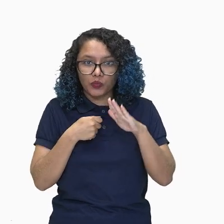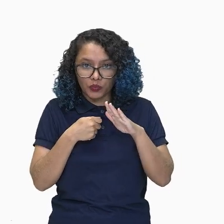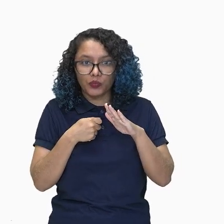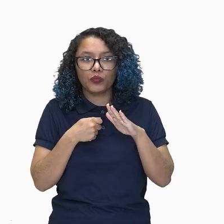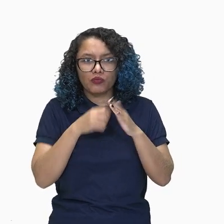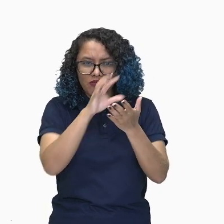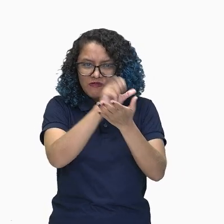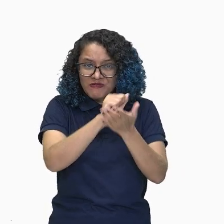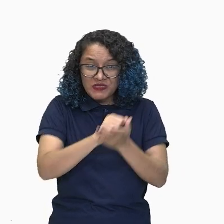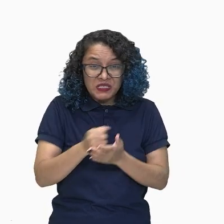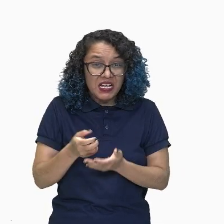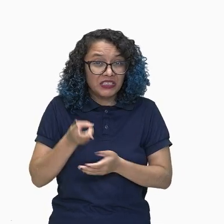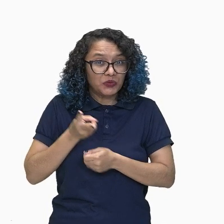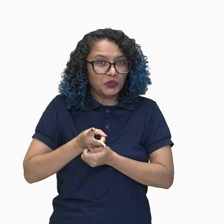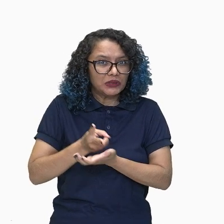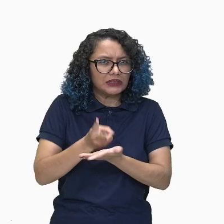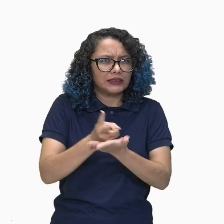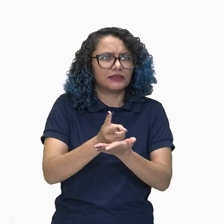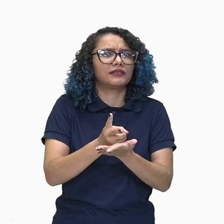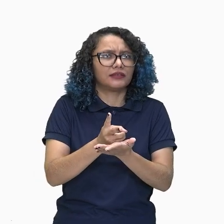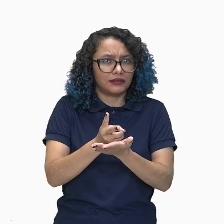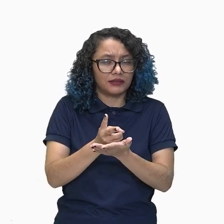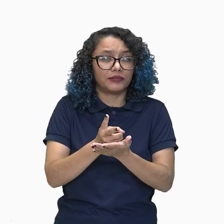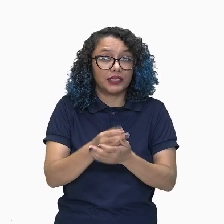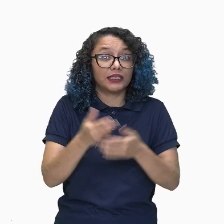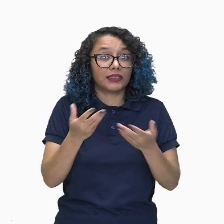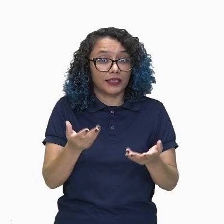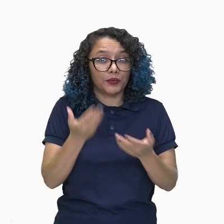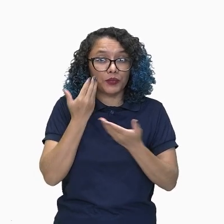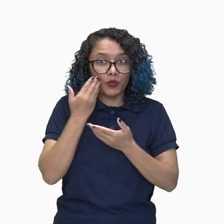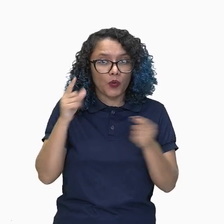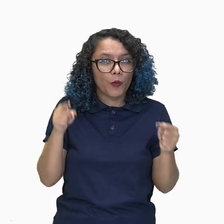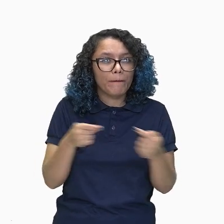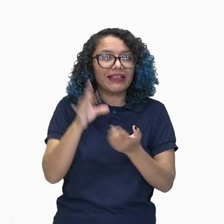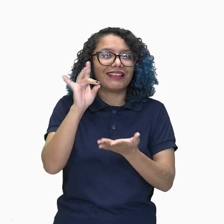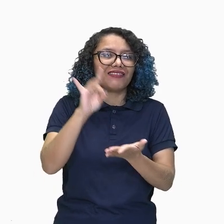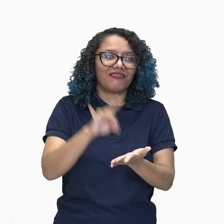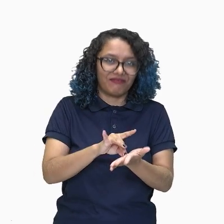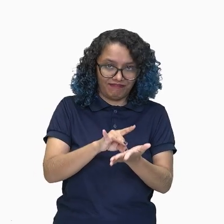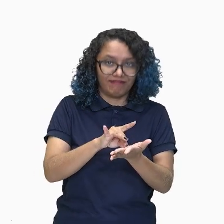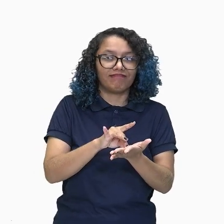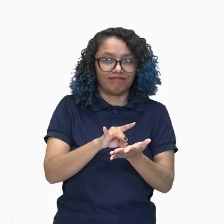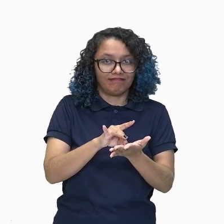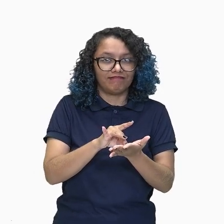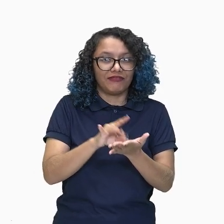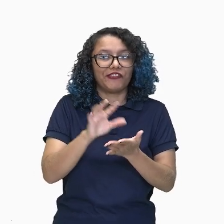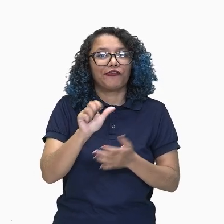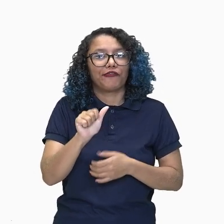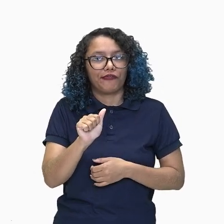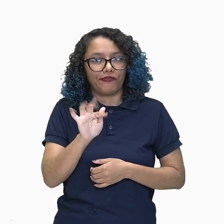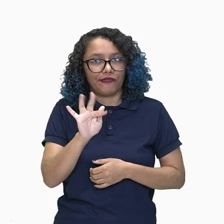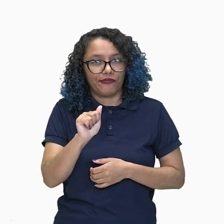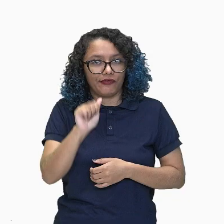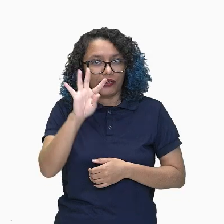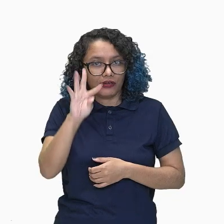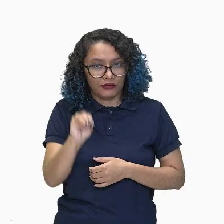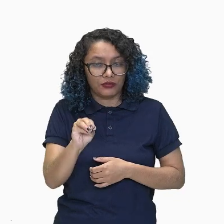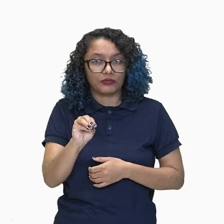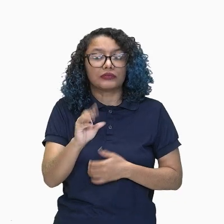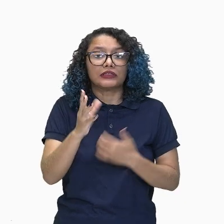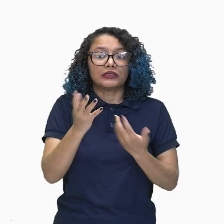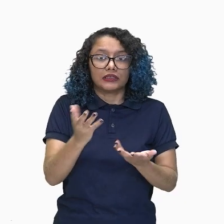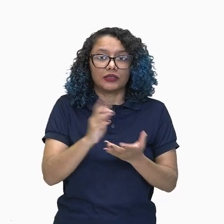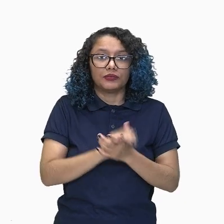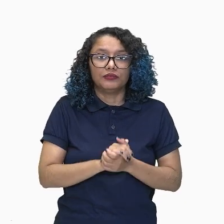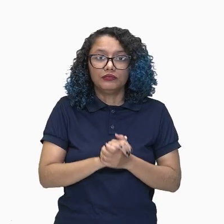com frequência. Observem que aí nós temos um fato. E observe que esse fato aborda justamente